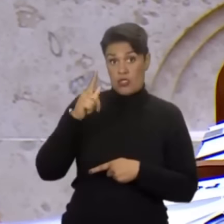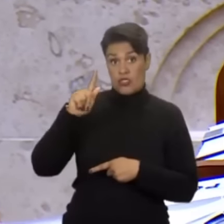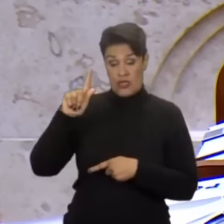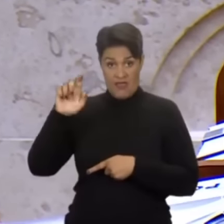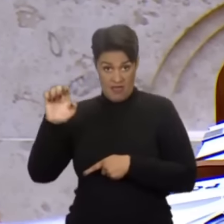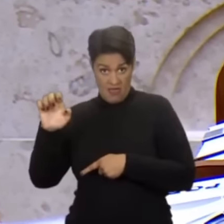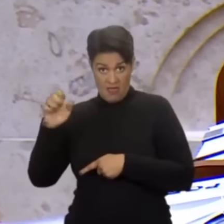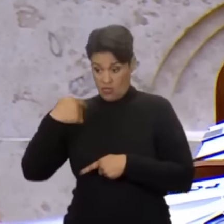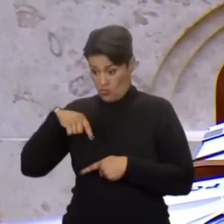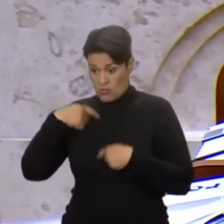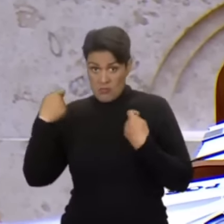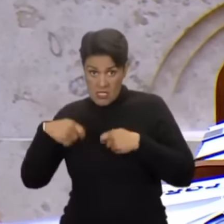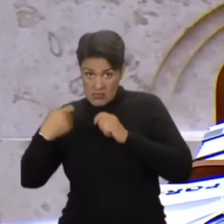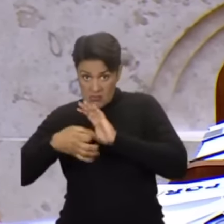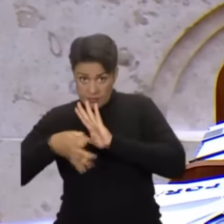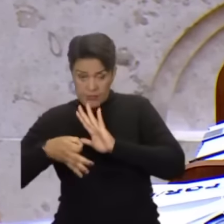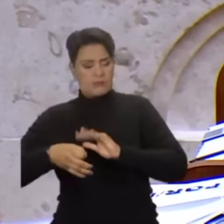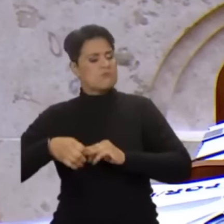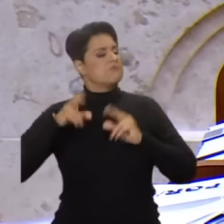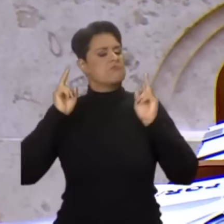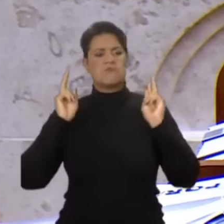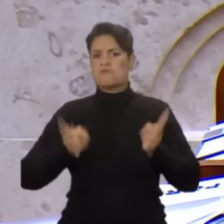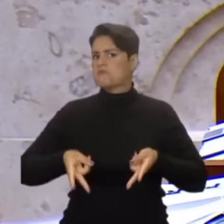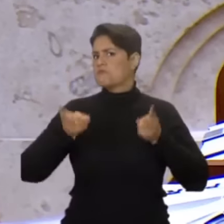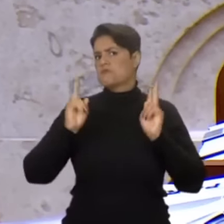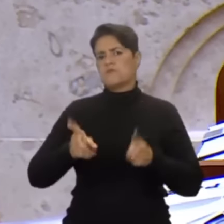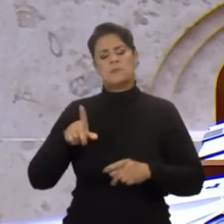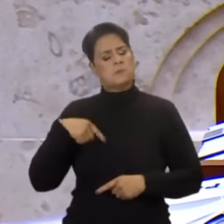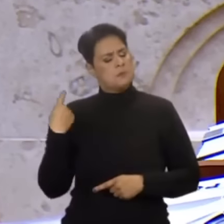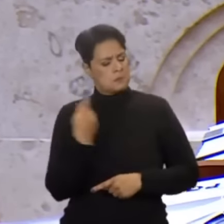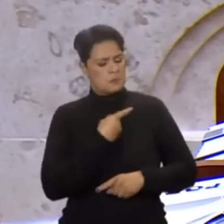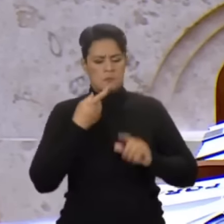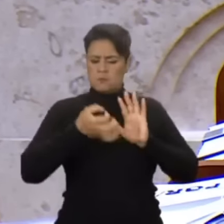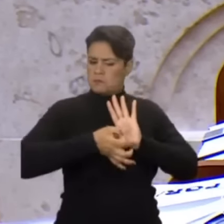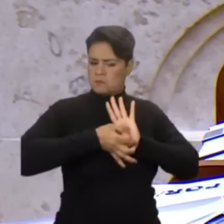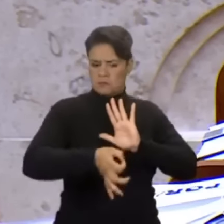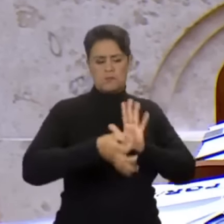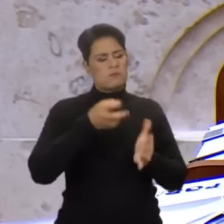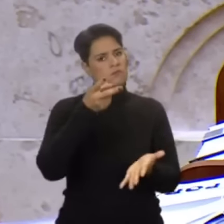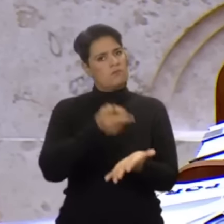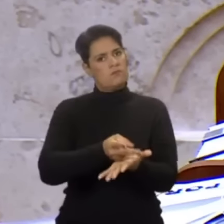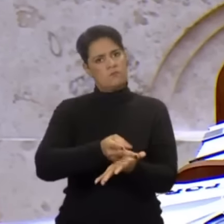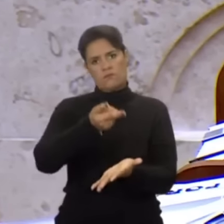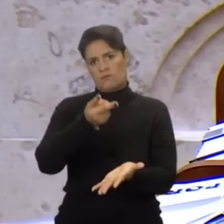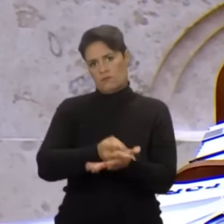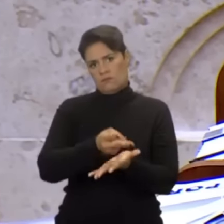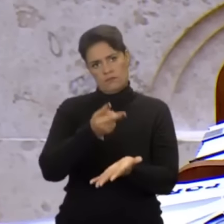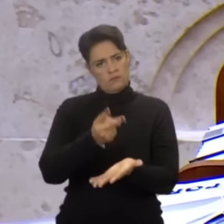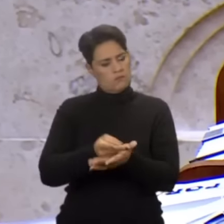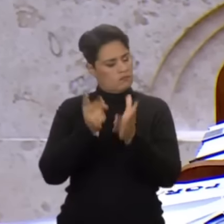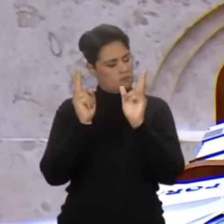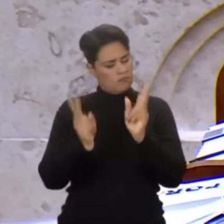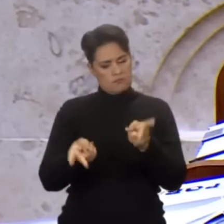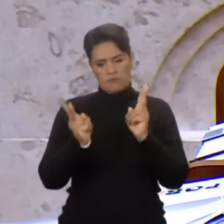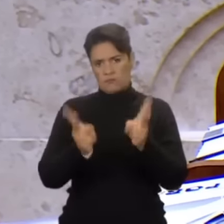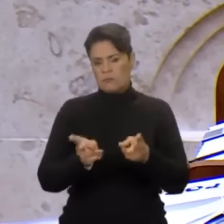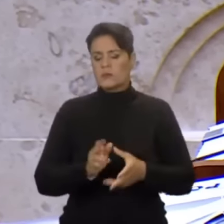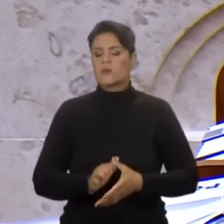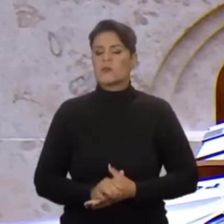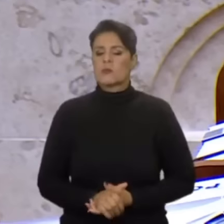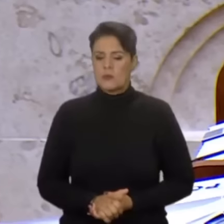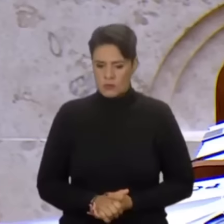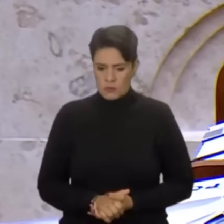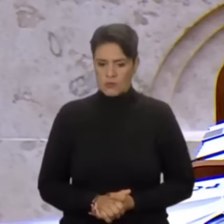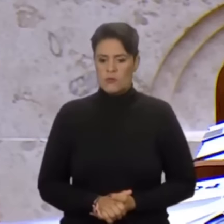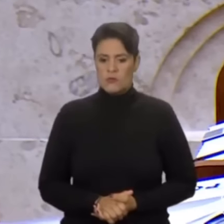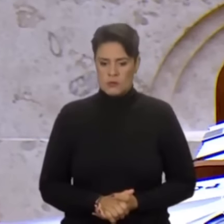a abertura de oportunidade para a atuação do Ministério Público. E eu posso